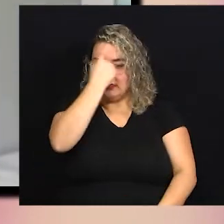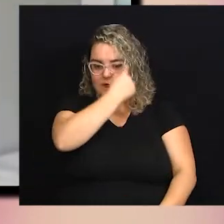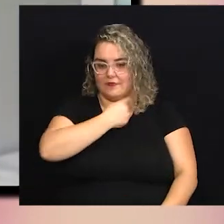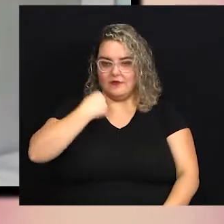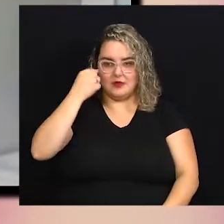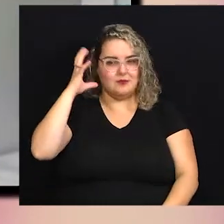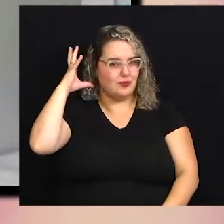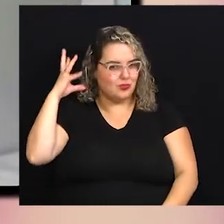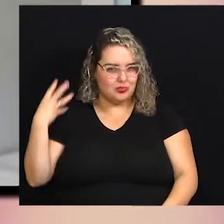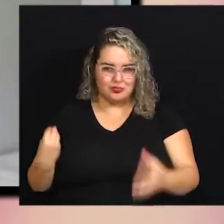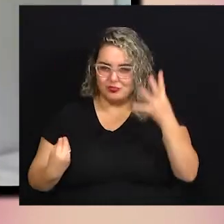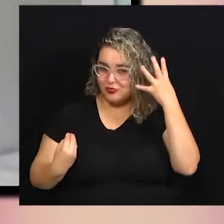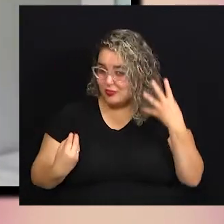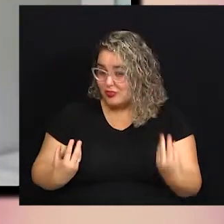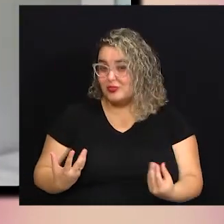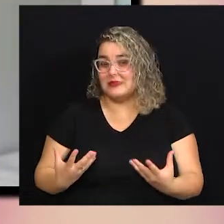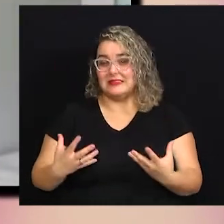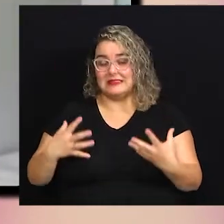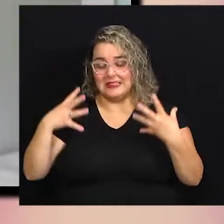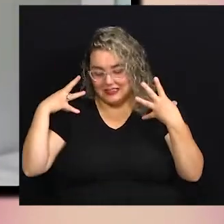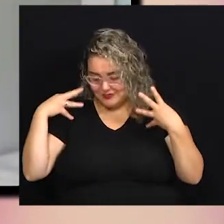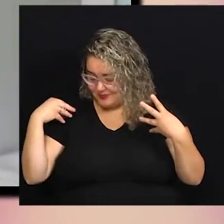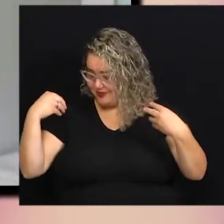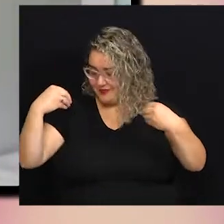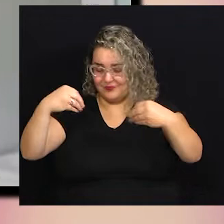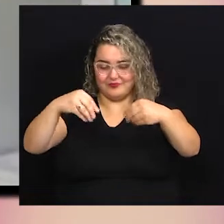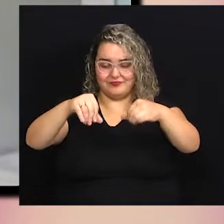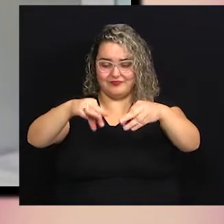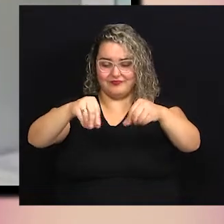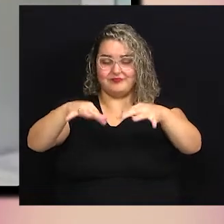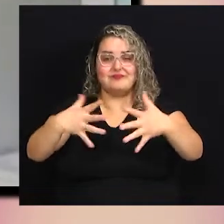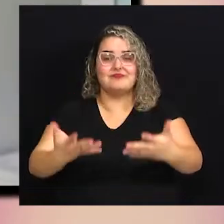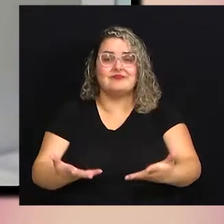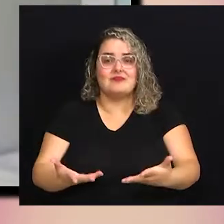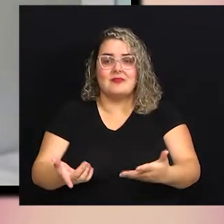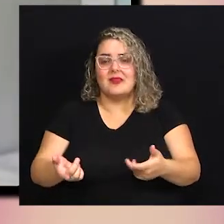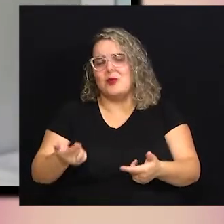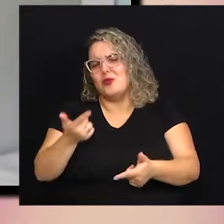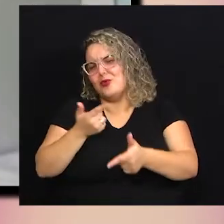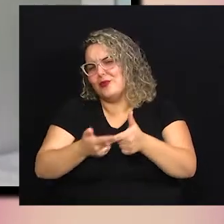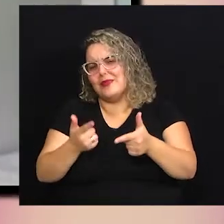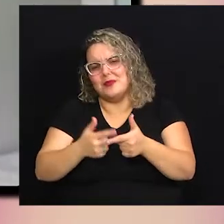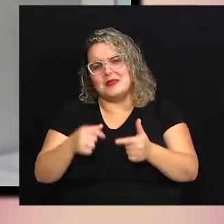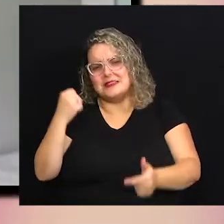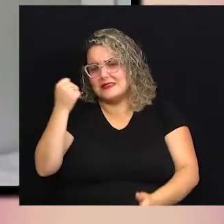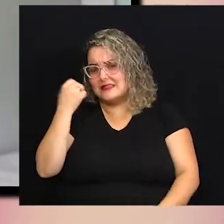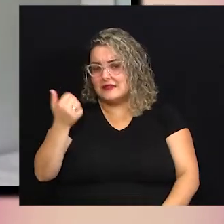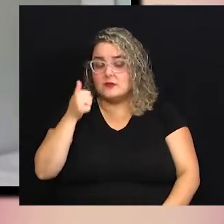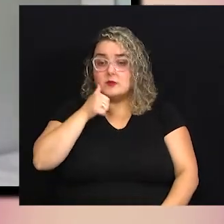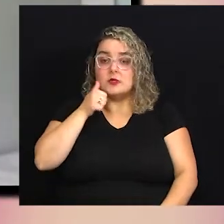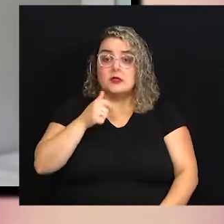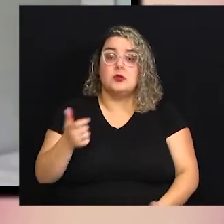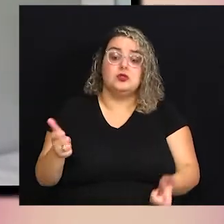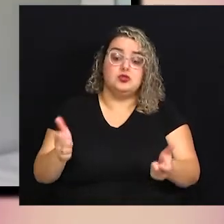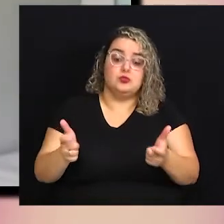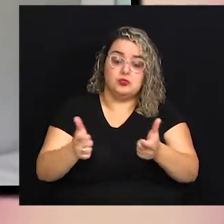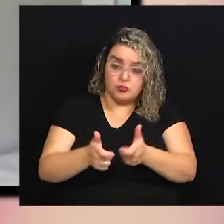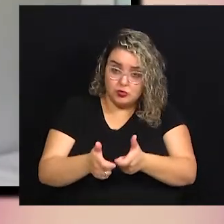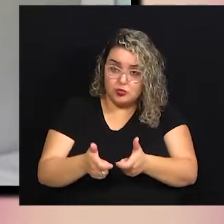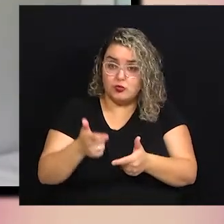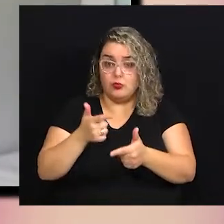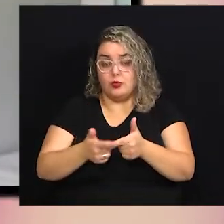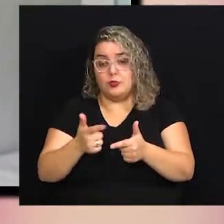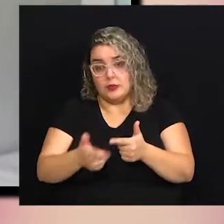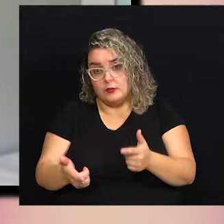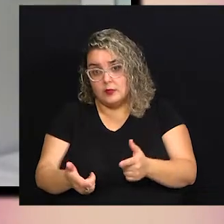em face, queda de cabelo importante, são sintomas que trazem muito, muito transtorno para a mulher. A gente minimiza o